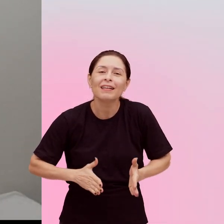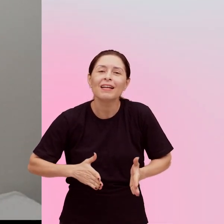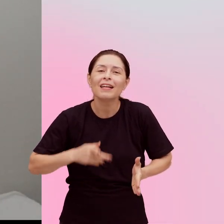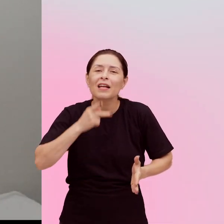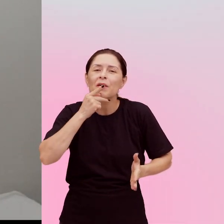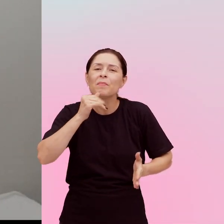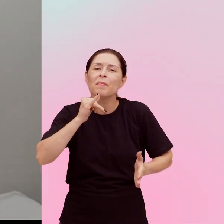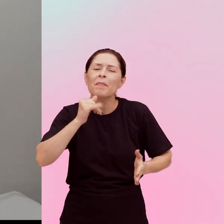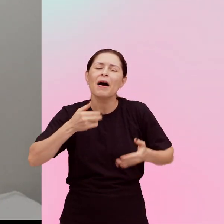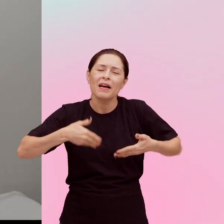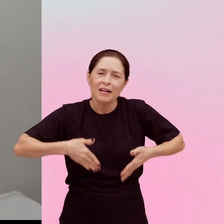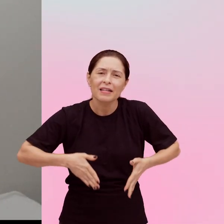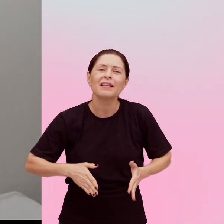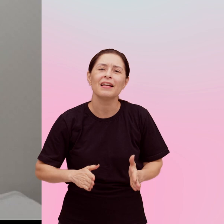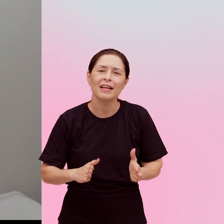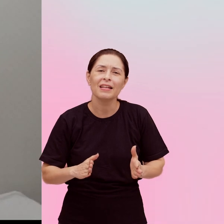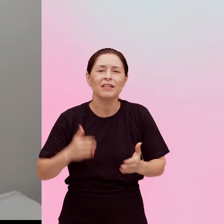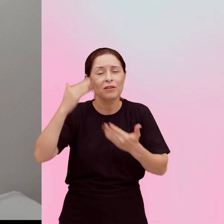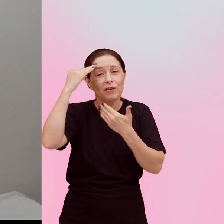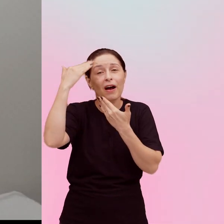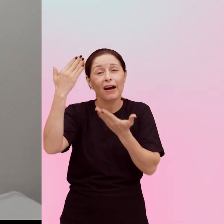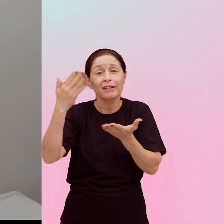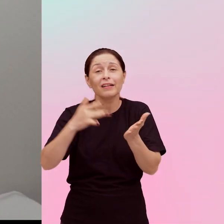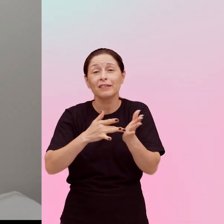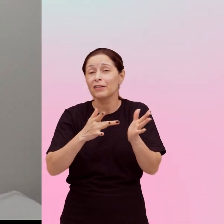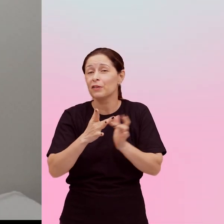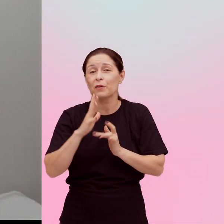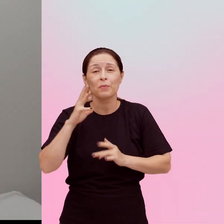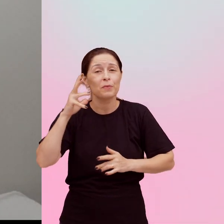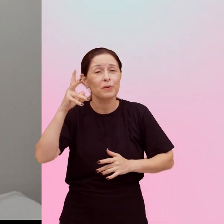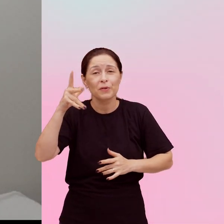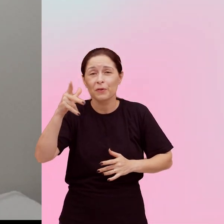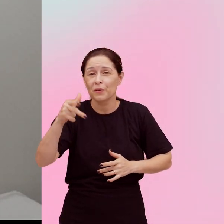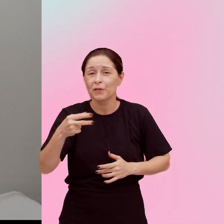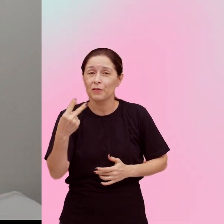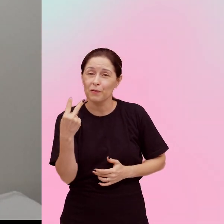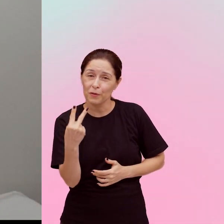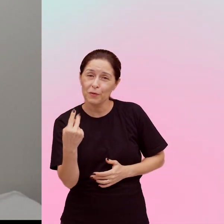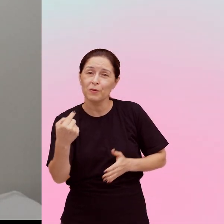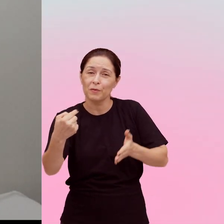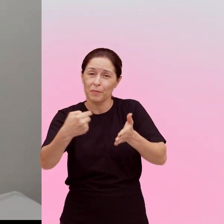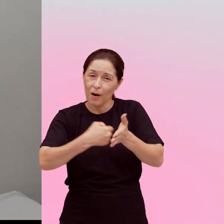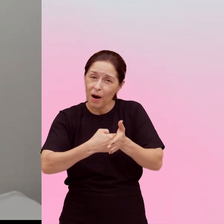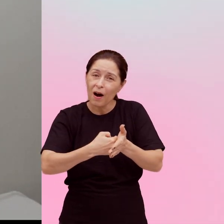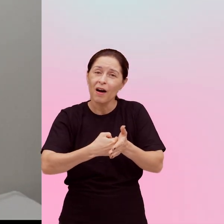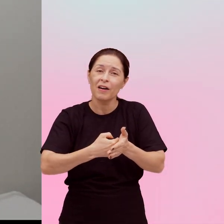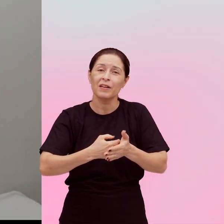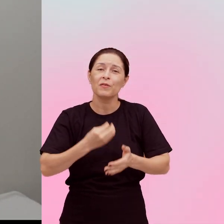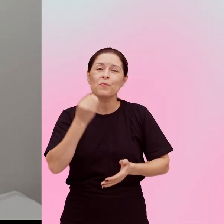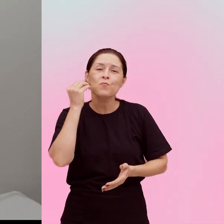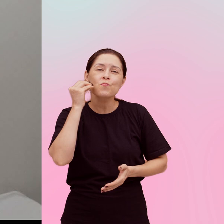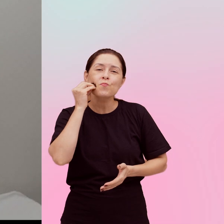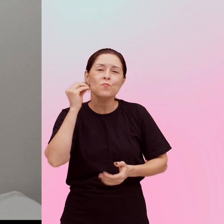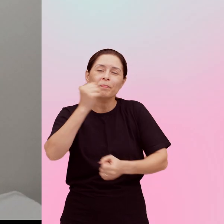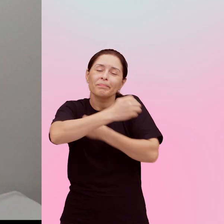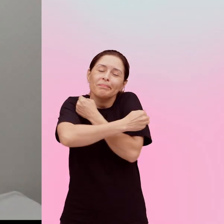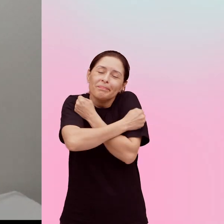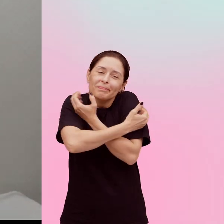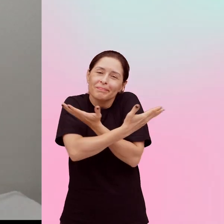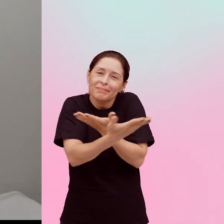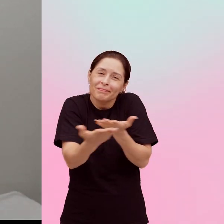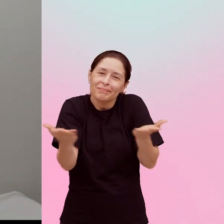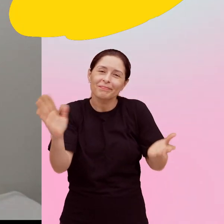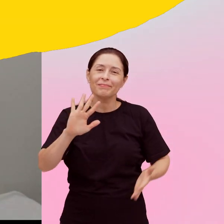grato por tudo que ele faz por minha vida. Enfim, foram as duas perguntas. Eu queria mandar um beijo e um abraço pra Pinheirinhos TV.